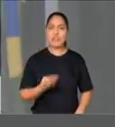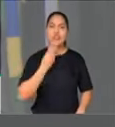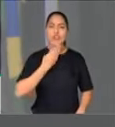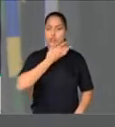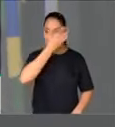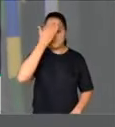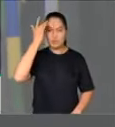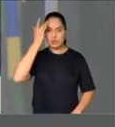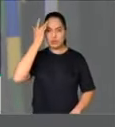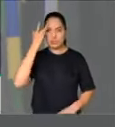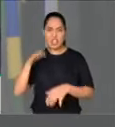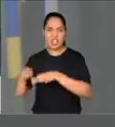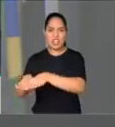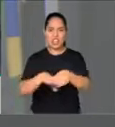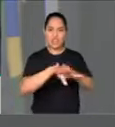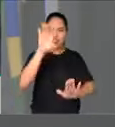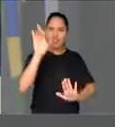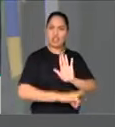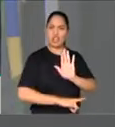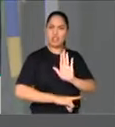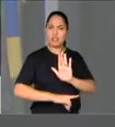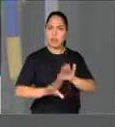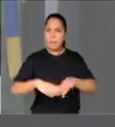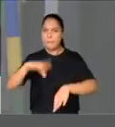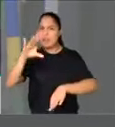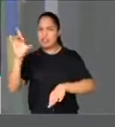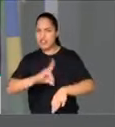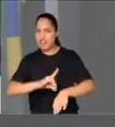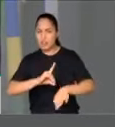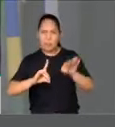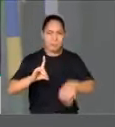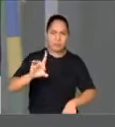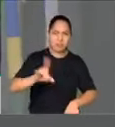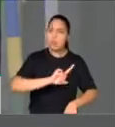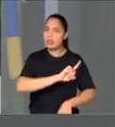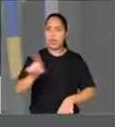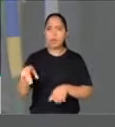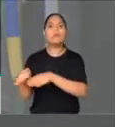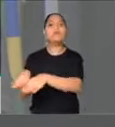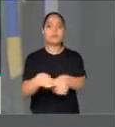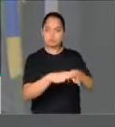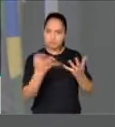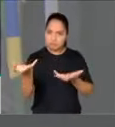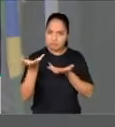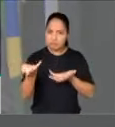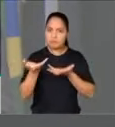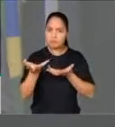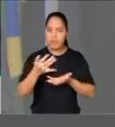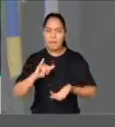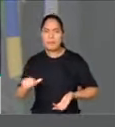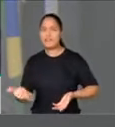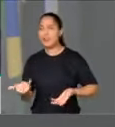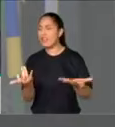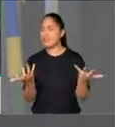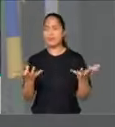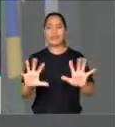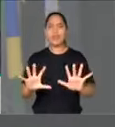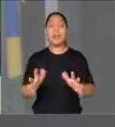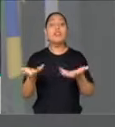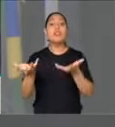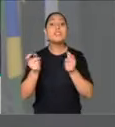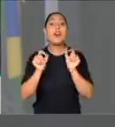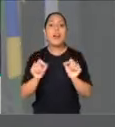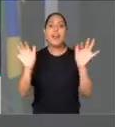nem mais nem menos. Sem nenhum privilégio. O que queremos é o privilégio de ser